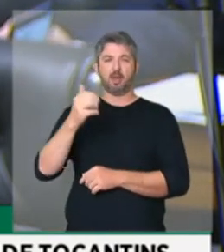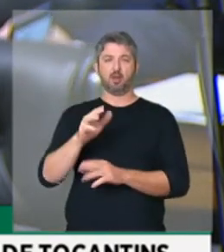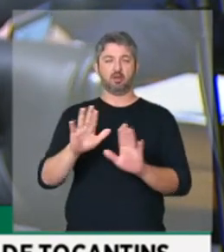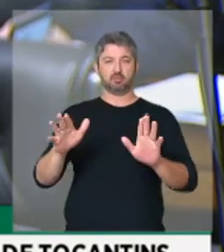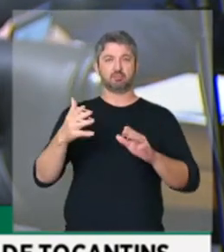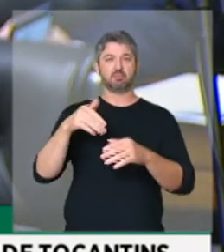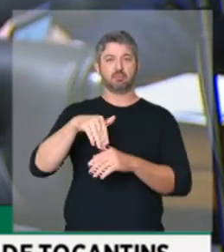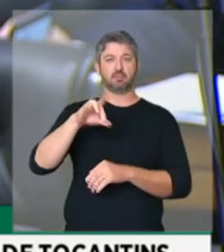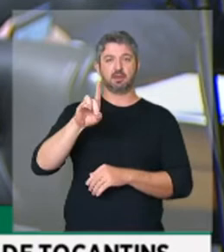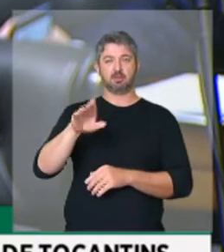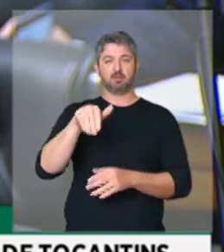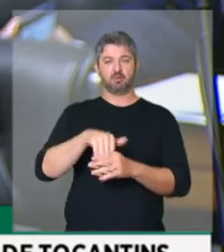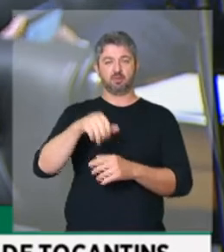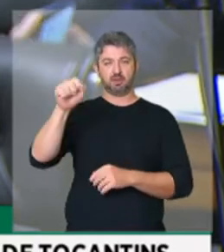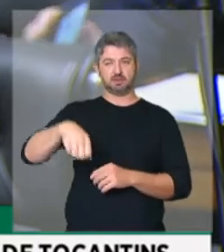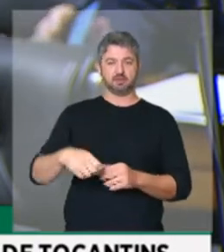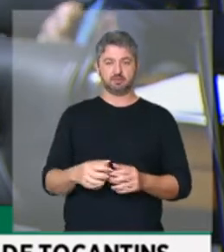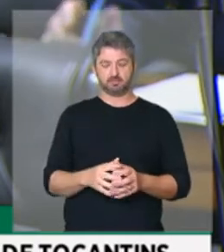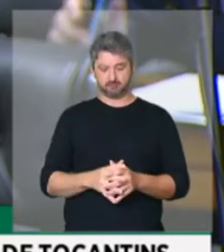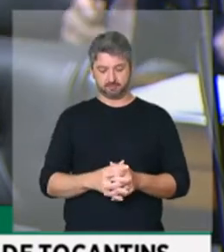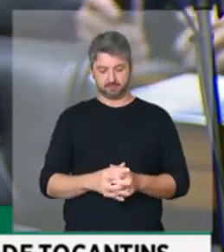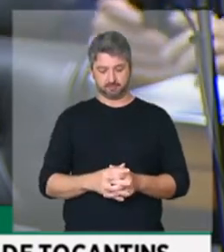MDB vota sim.